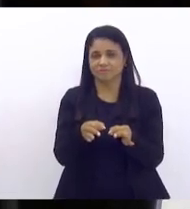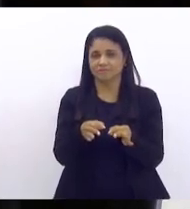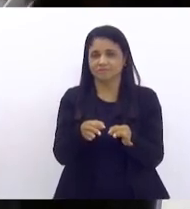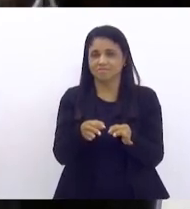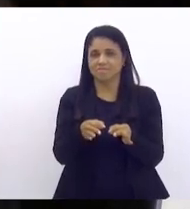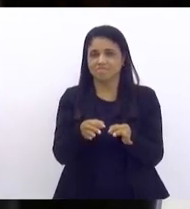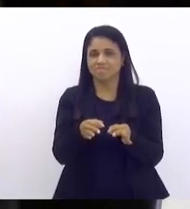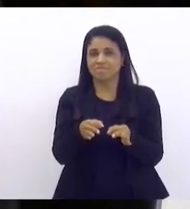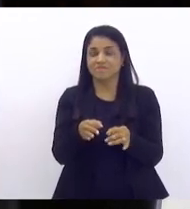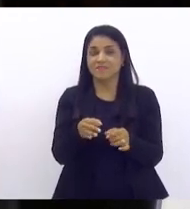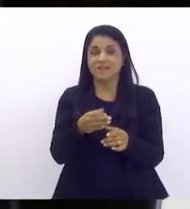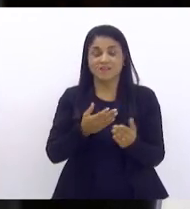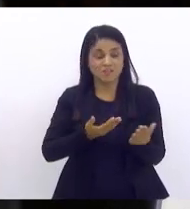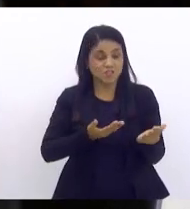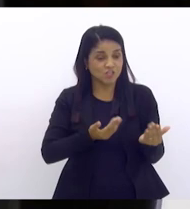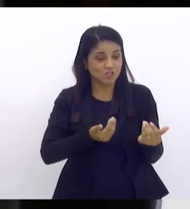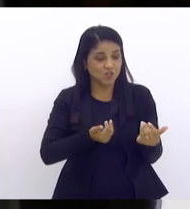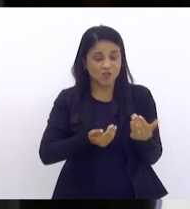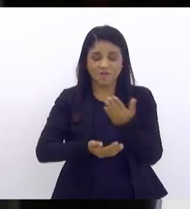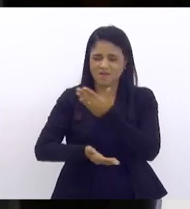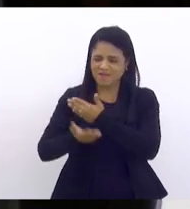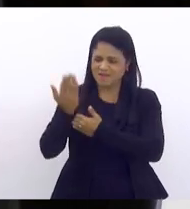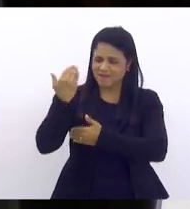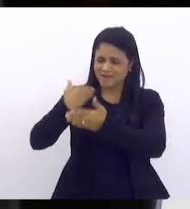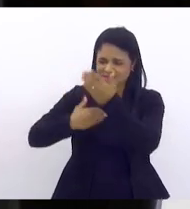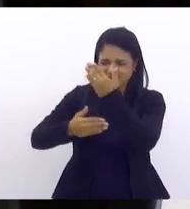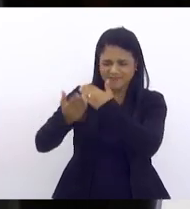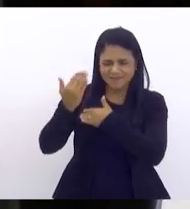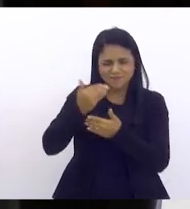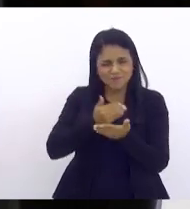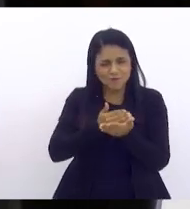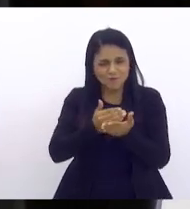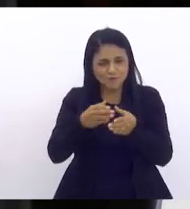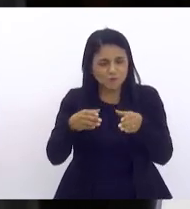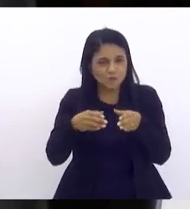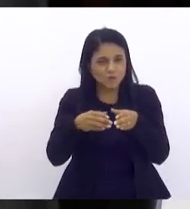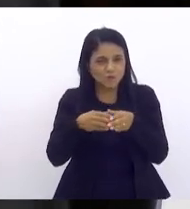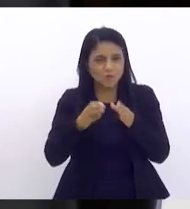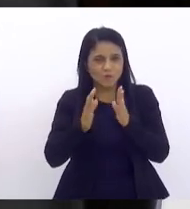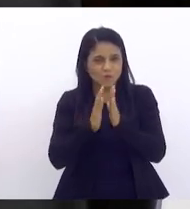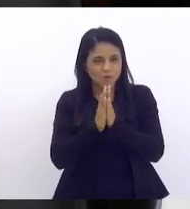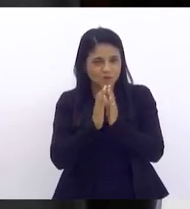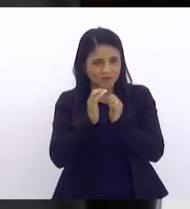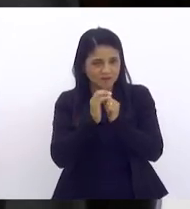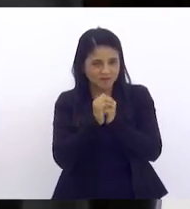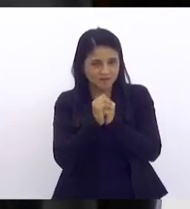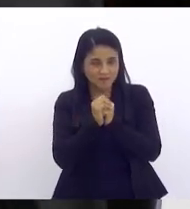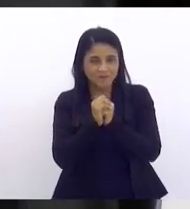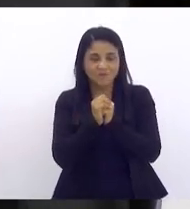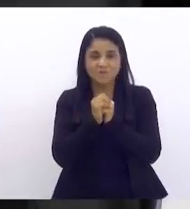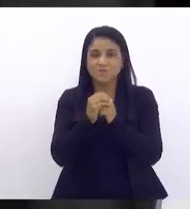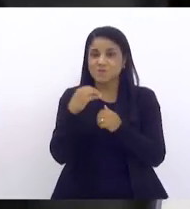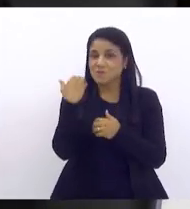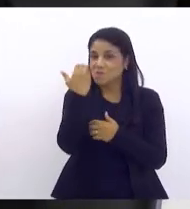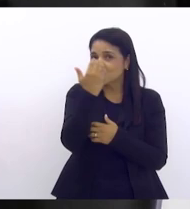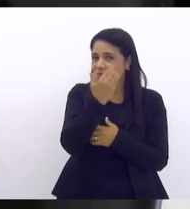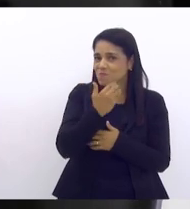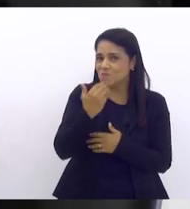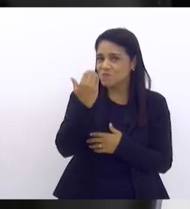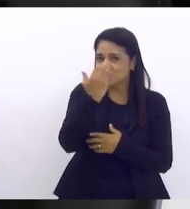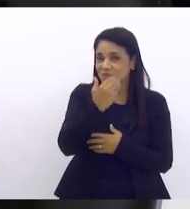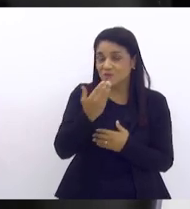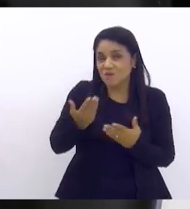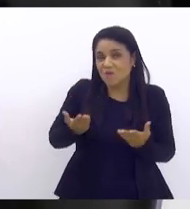E lá aqueles jovens lá de trás que começaram nesse grupo de oração, e começaram com a música,